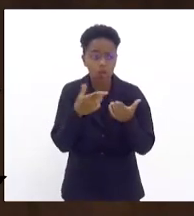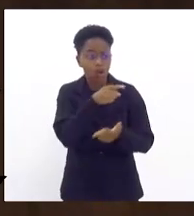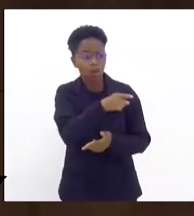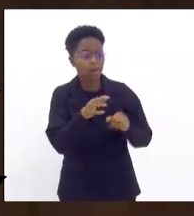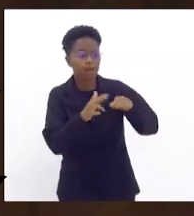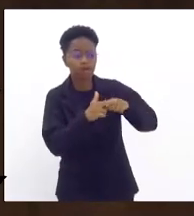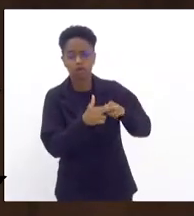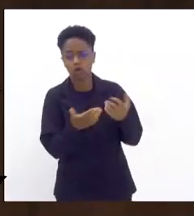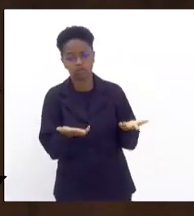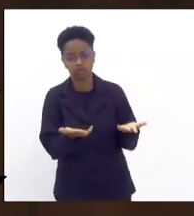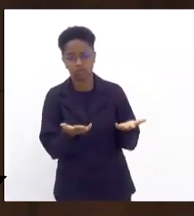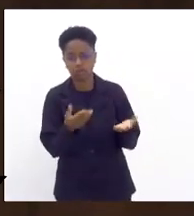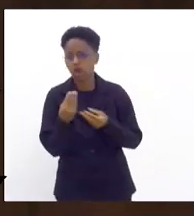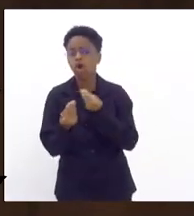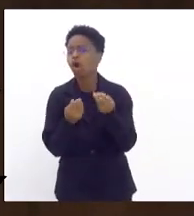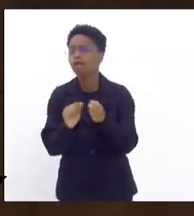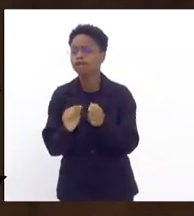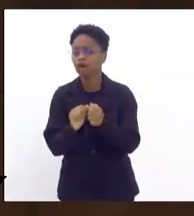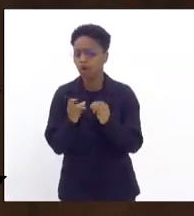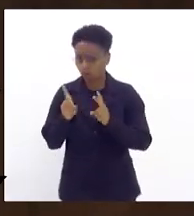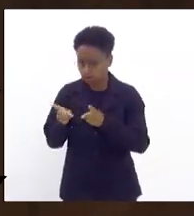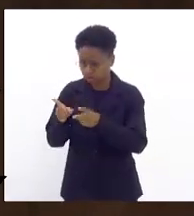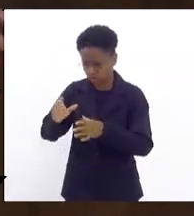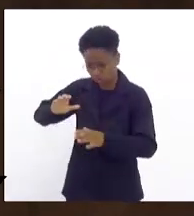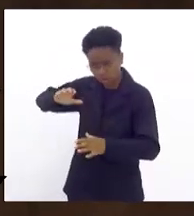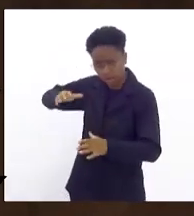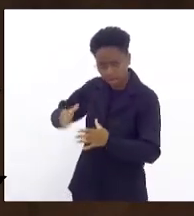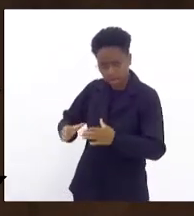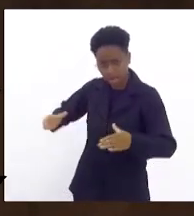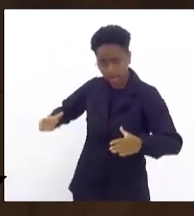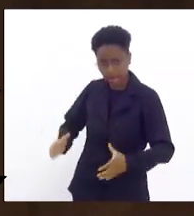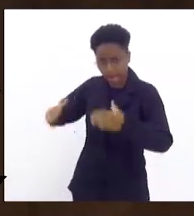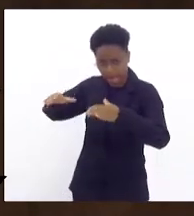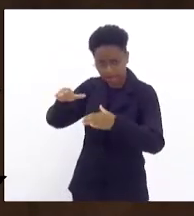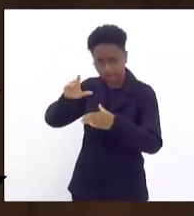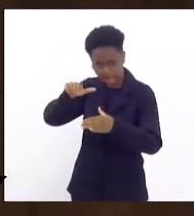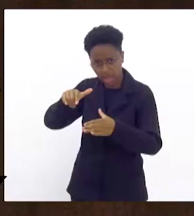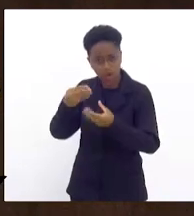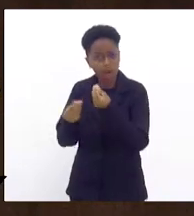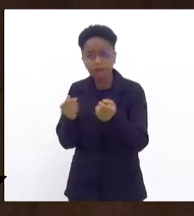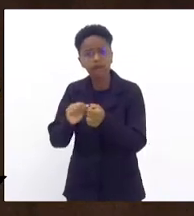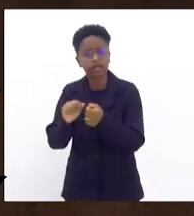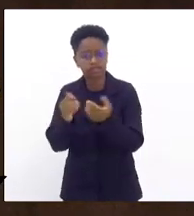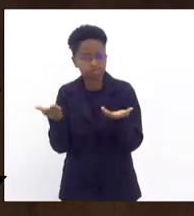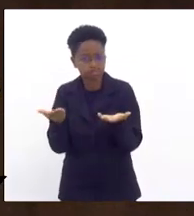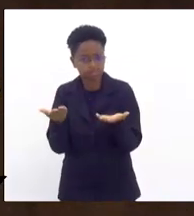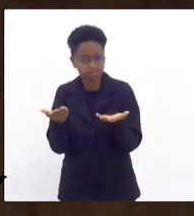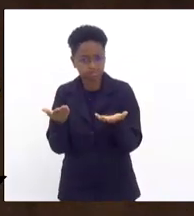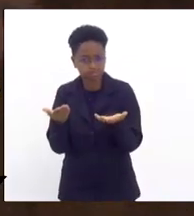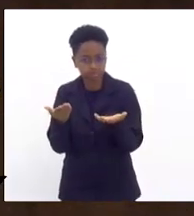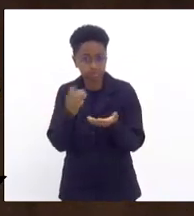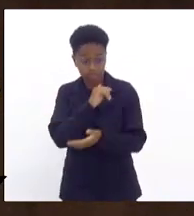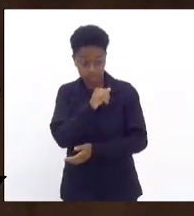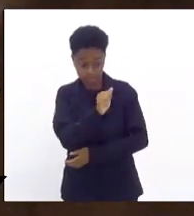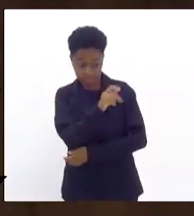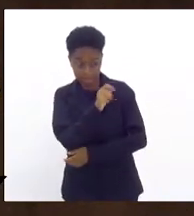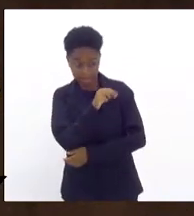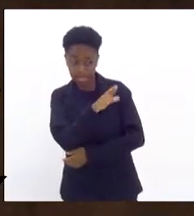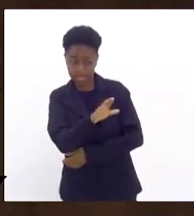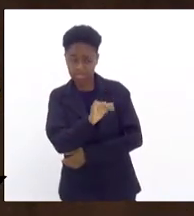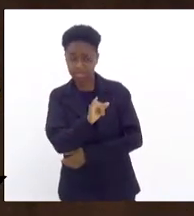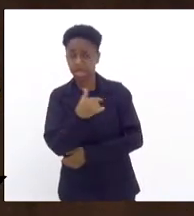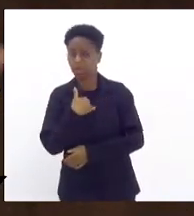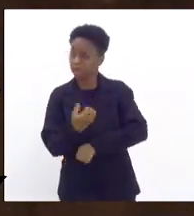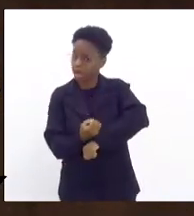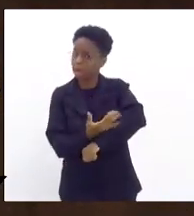Belfor Roxo. Como é que a gente faz? Continua no galão? Como é que a gente faz? Tá certo, Beto. Tá bom, o pessoal de Japeri, eu fico até